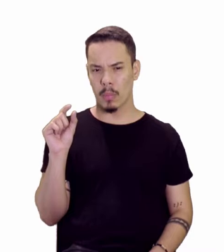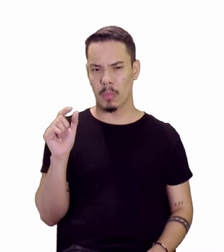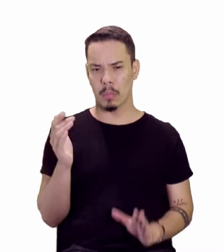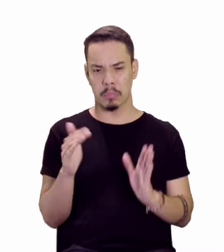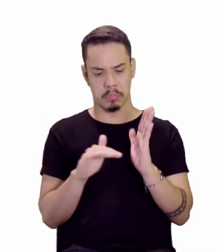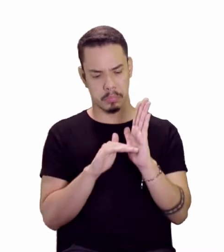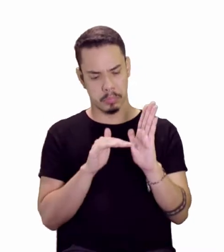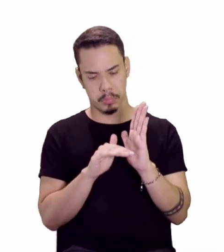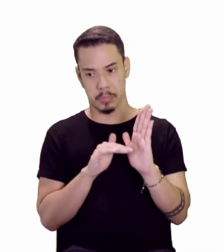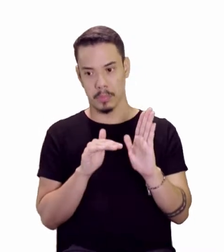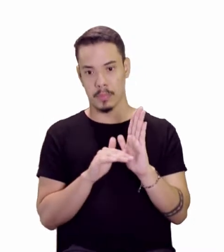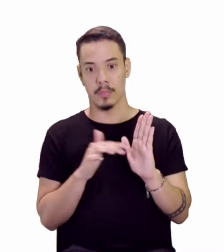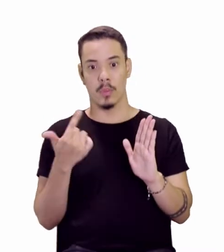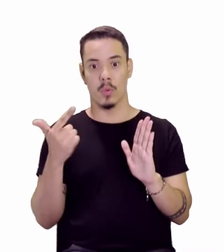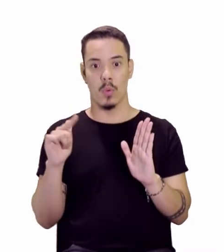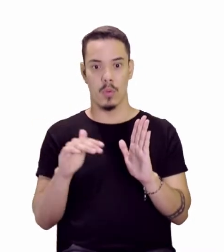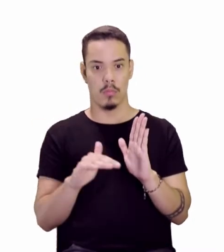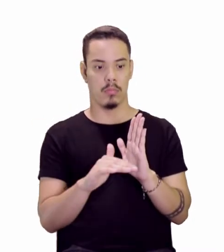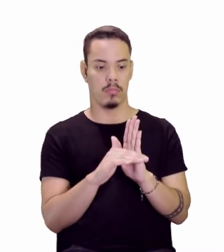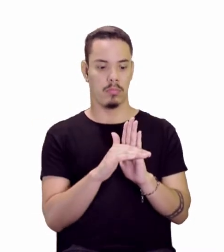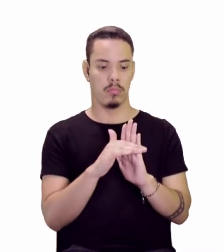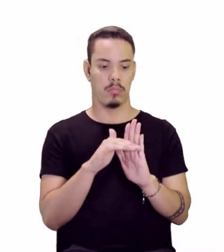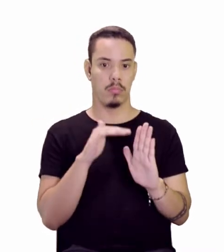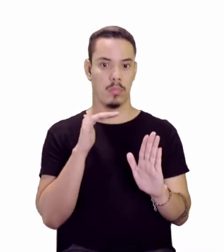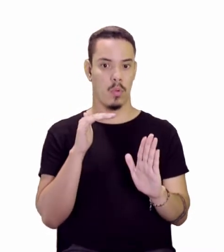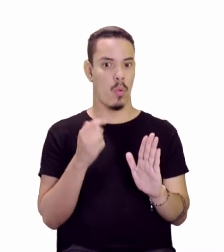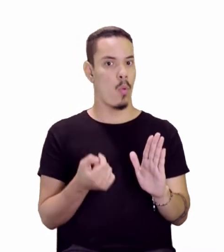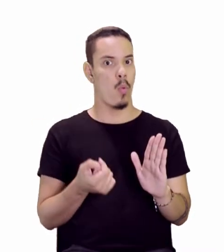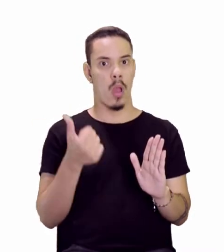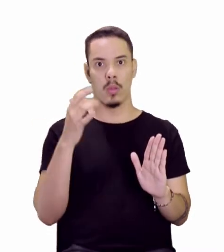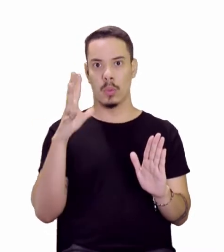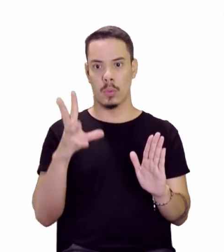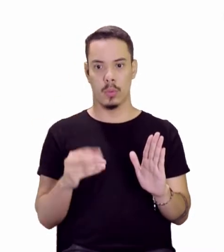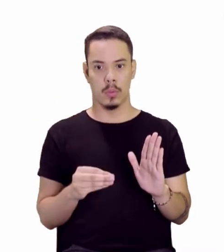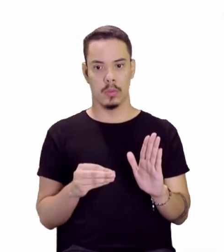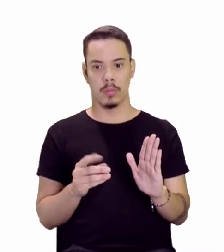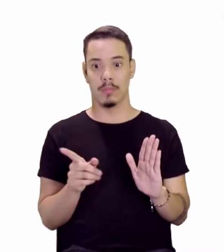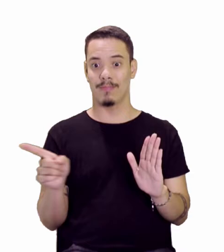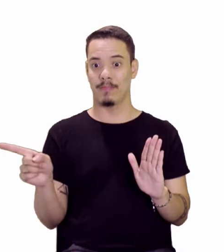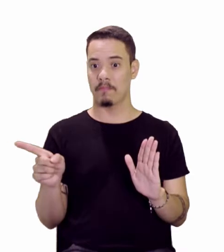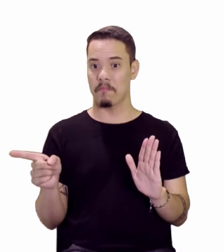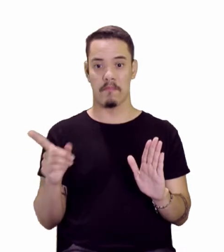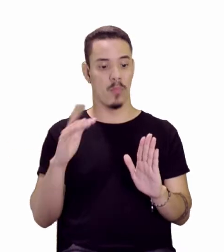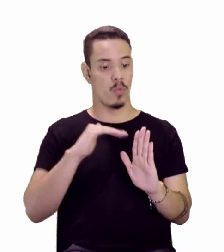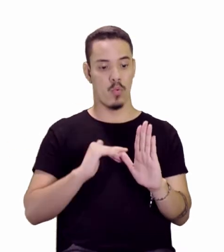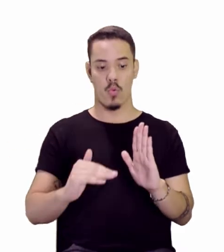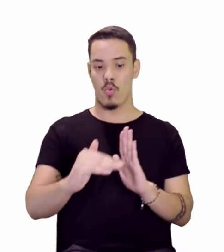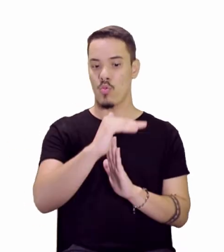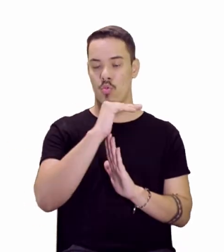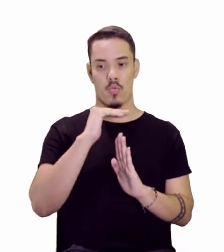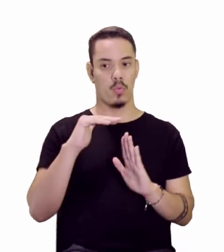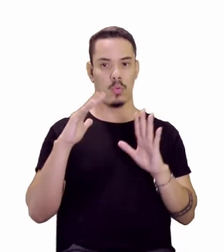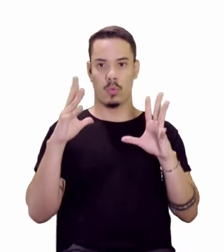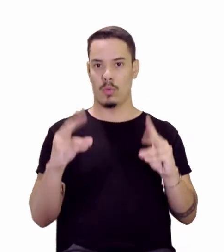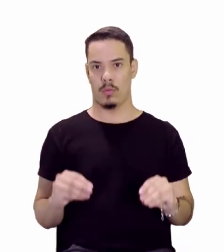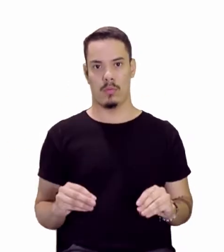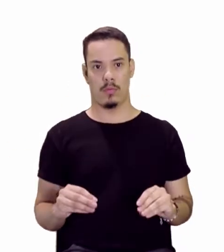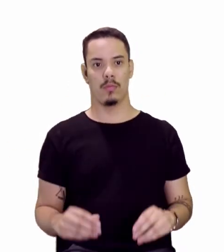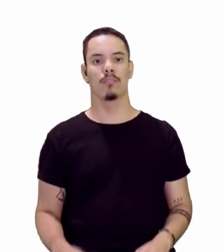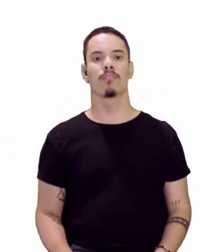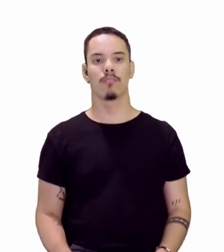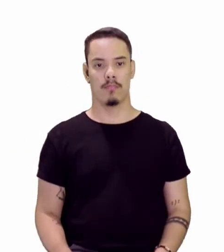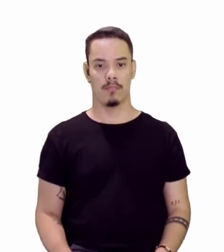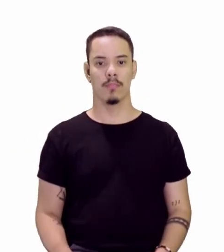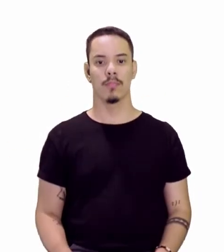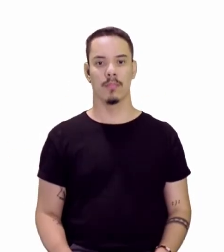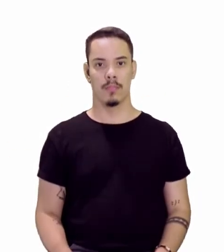metade. No segundo, quase, digamos, mais de 80%. E já no terceiro exemplo, ele deslocou toda